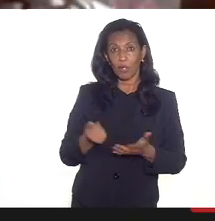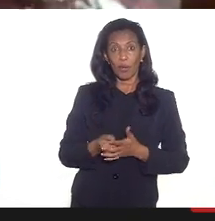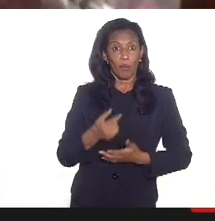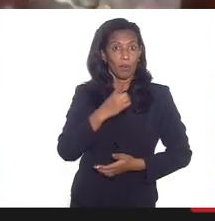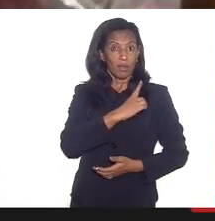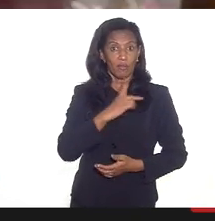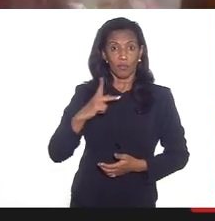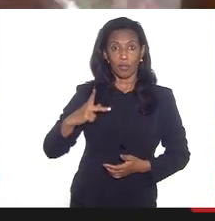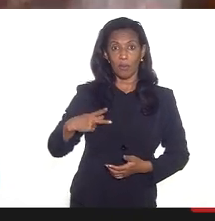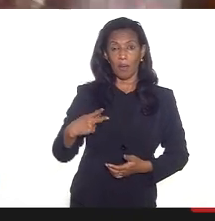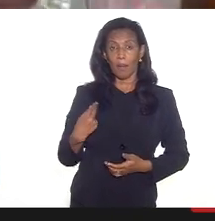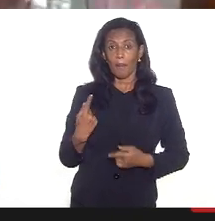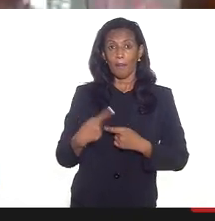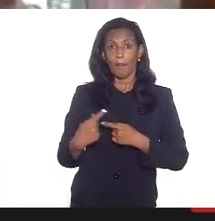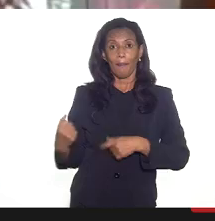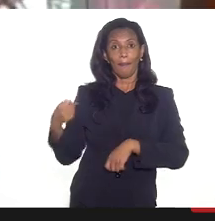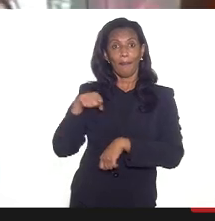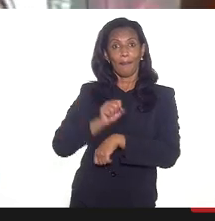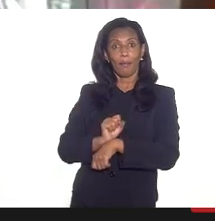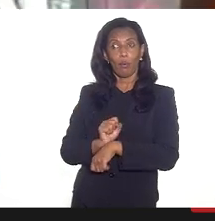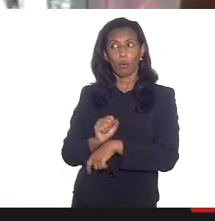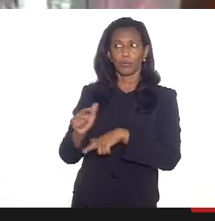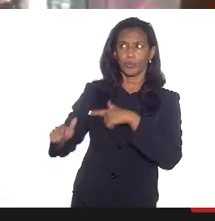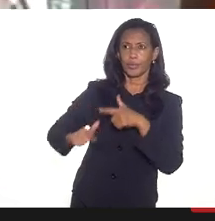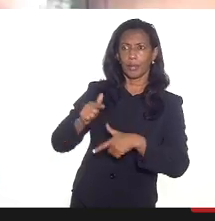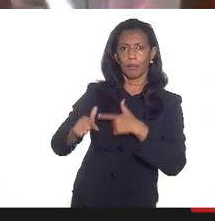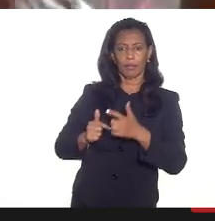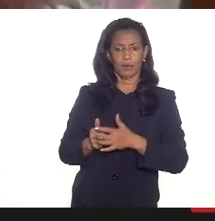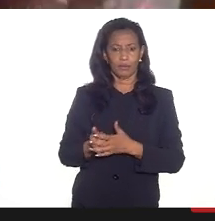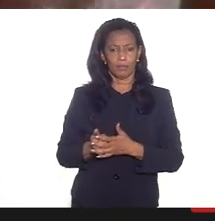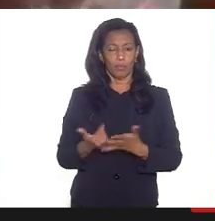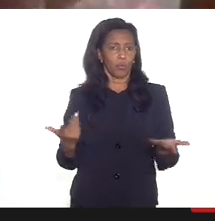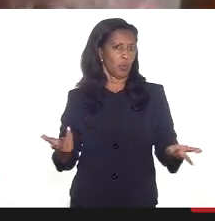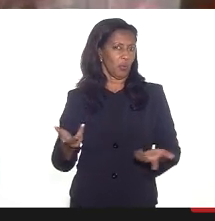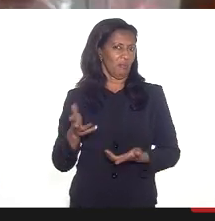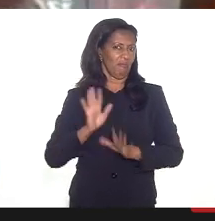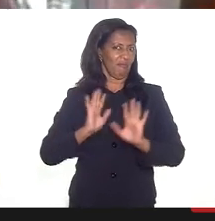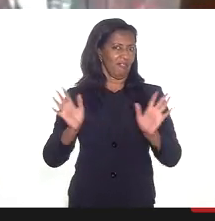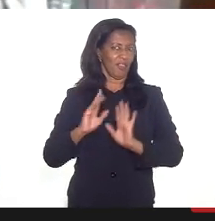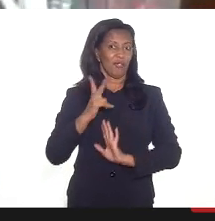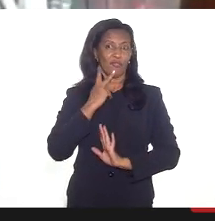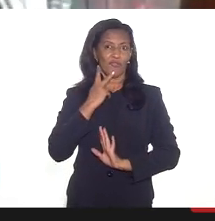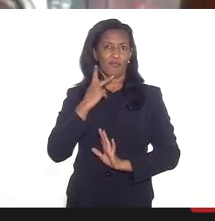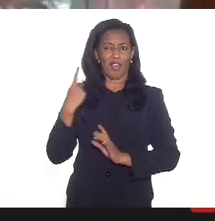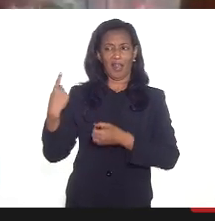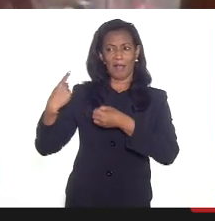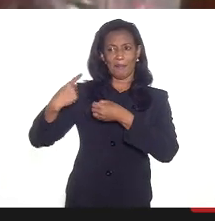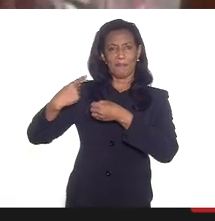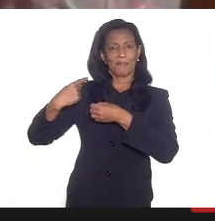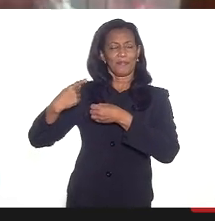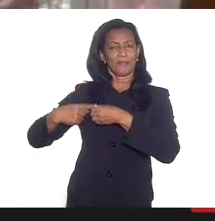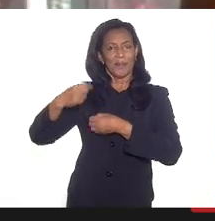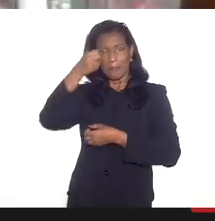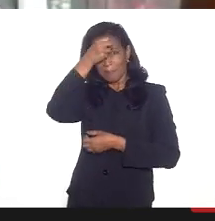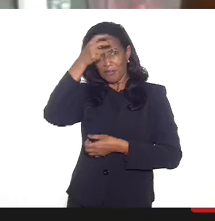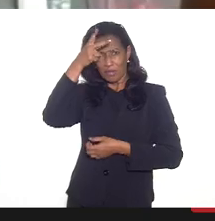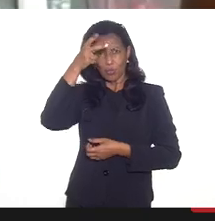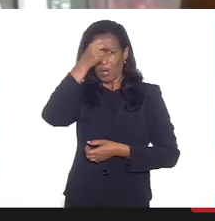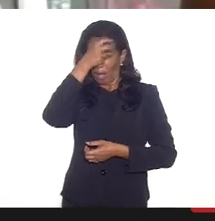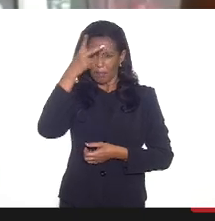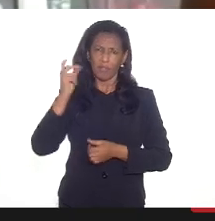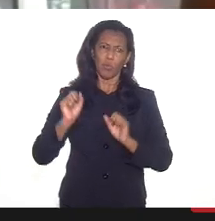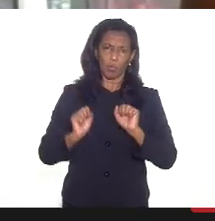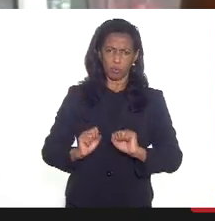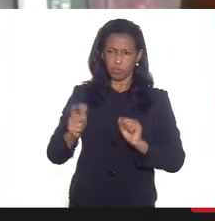Defensoria Pública deixou de fazer, ou porque uma, falar em prefeitura, que não é o caso, vai ser o caso de hoje à tarde, a prefeitura podia ter